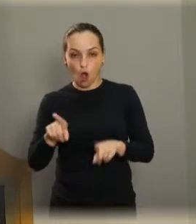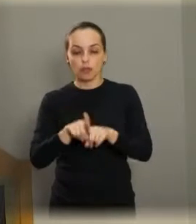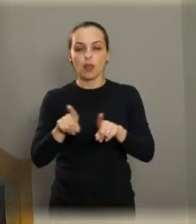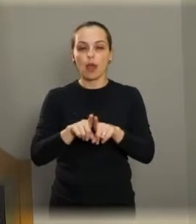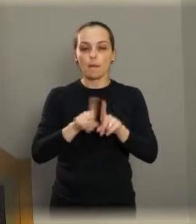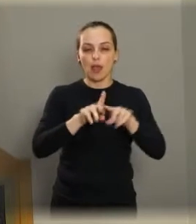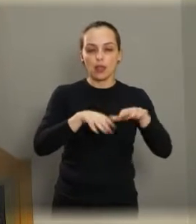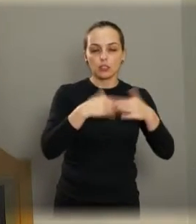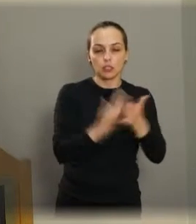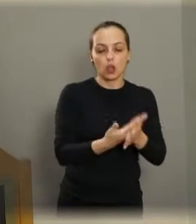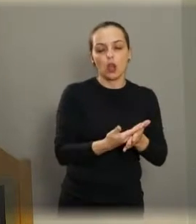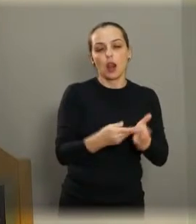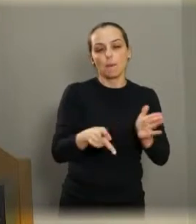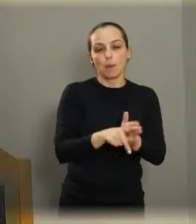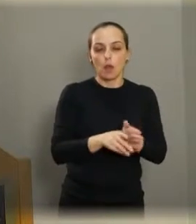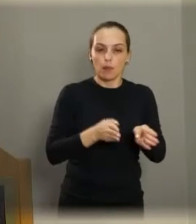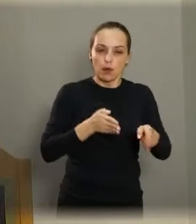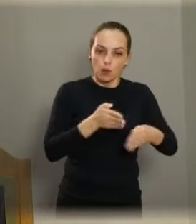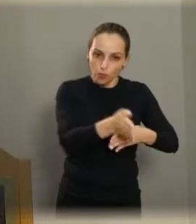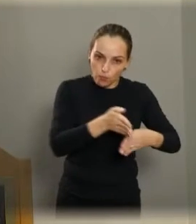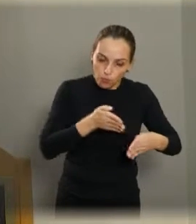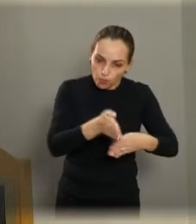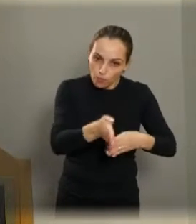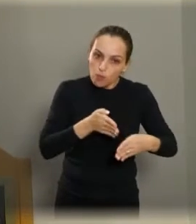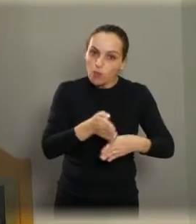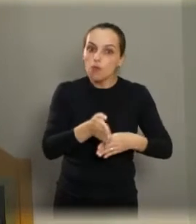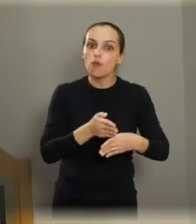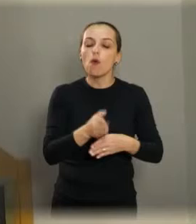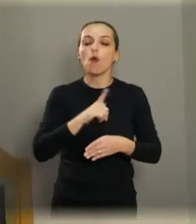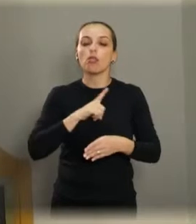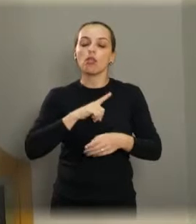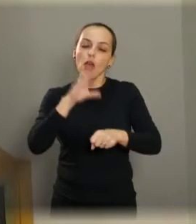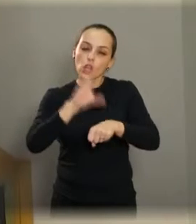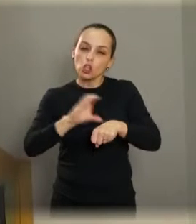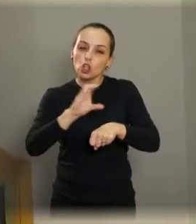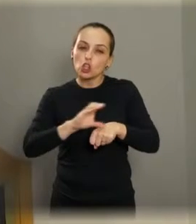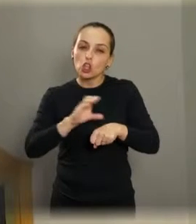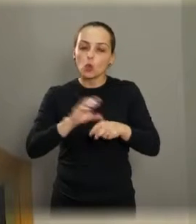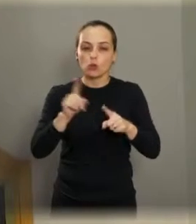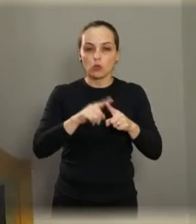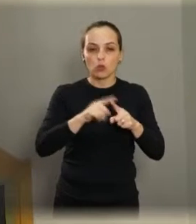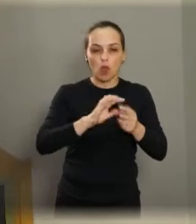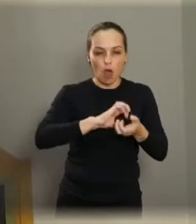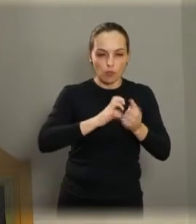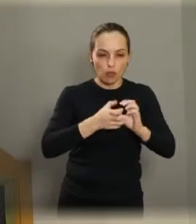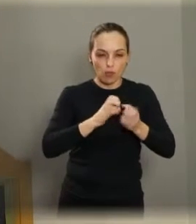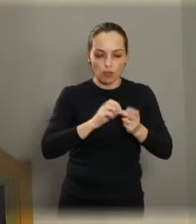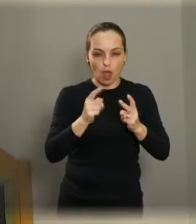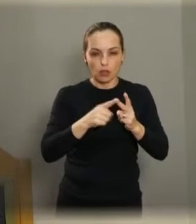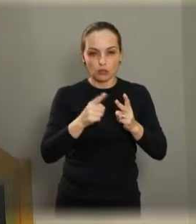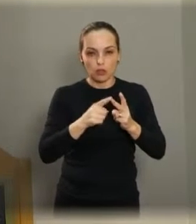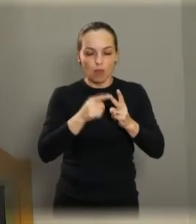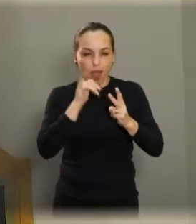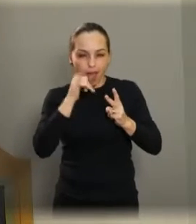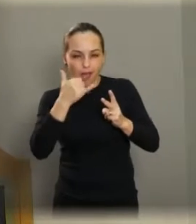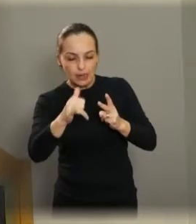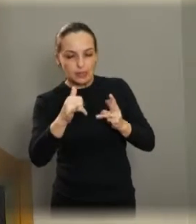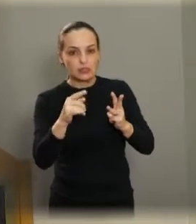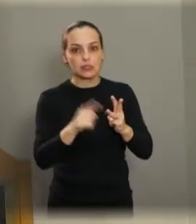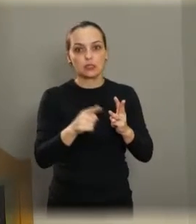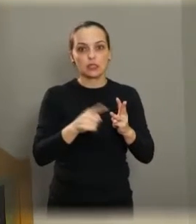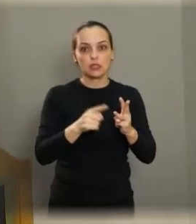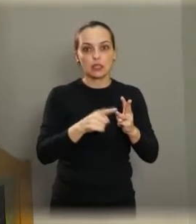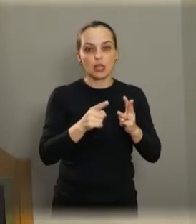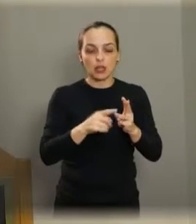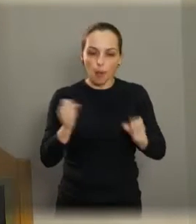continuam recebendo o escri Quem são os cursos e oficinas de artesanato curso de eletricista instalador e